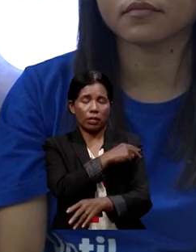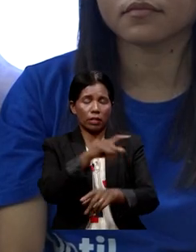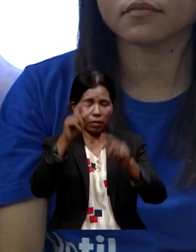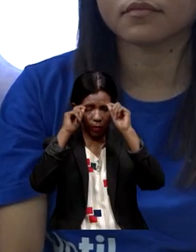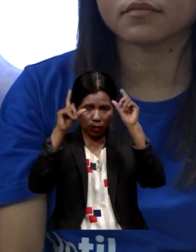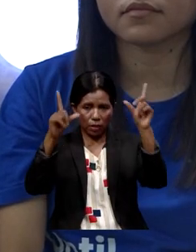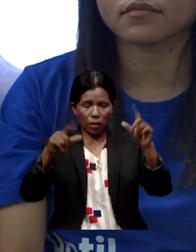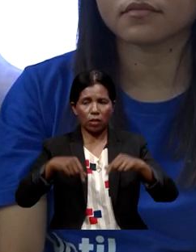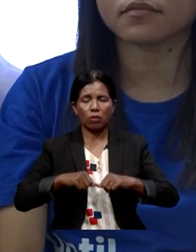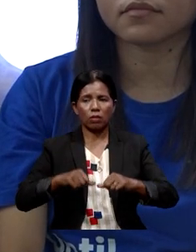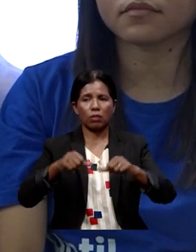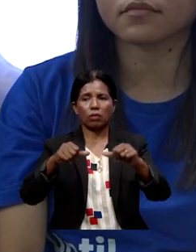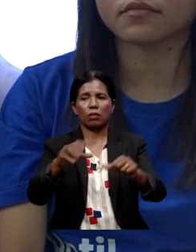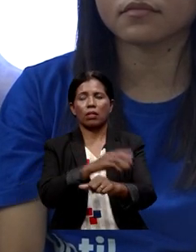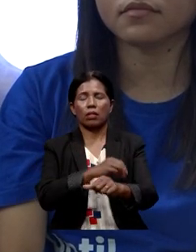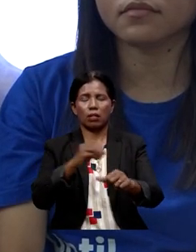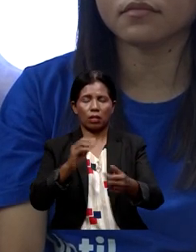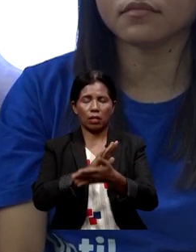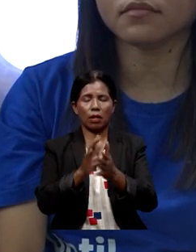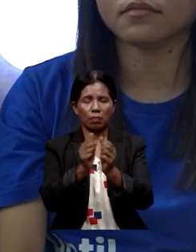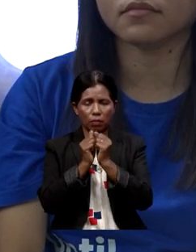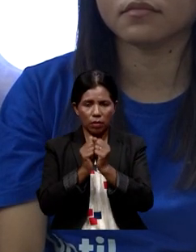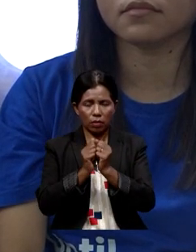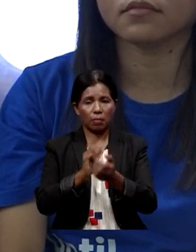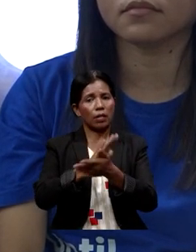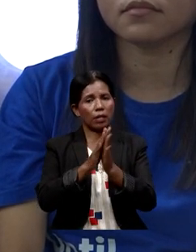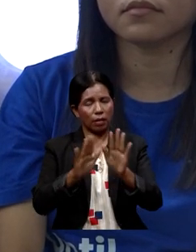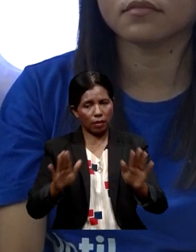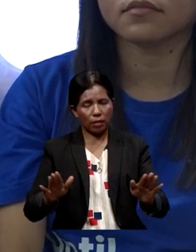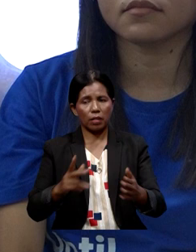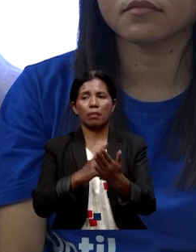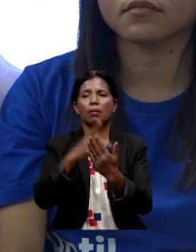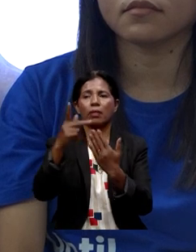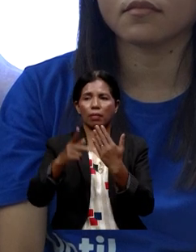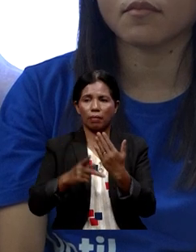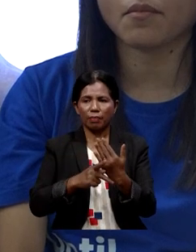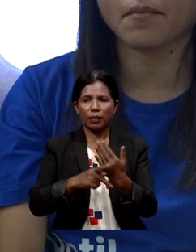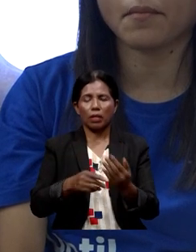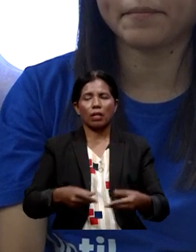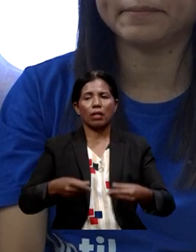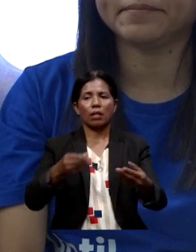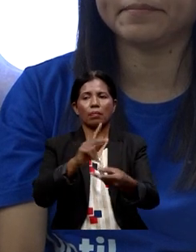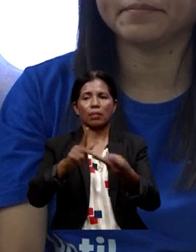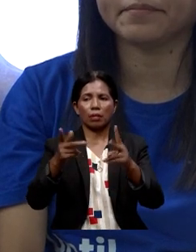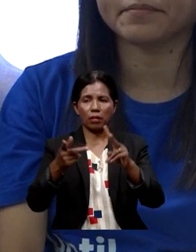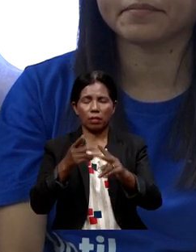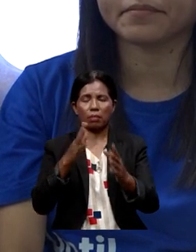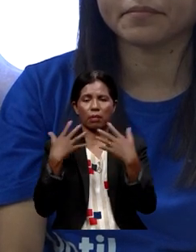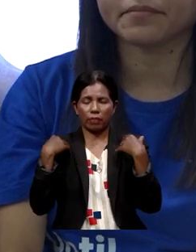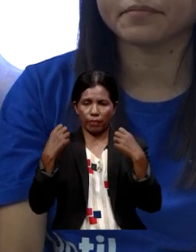continua a força campanha Unite for Peace, o Hamutuk Badame, e a programa Influência Nova Parceira, na Bema